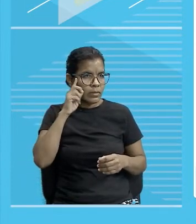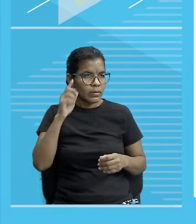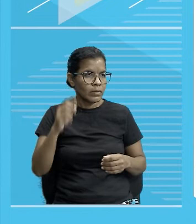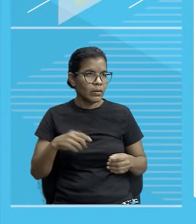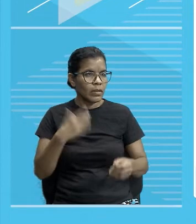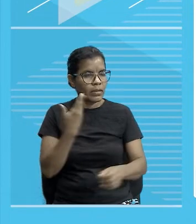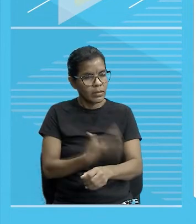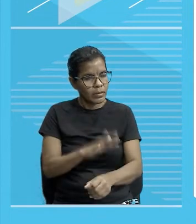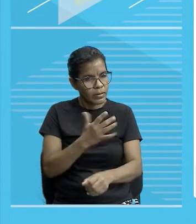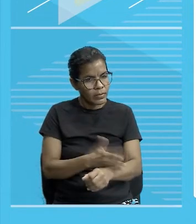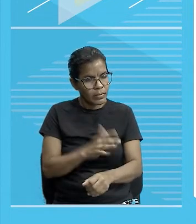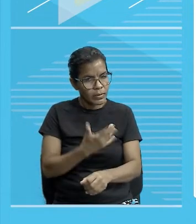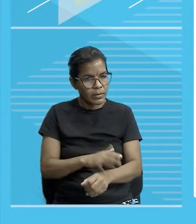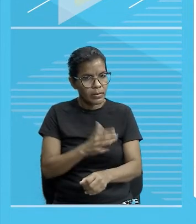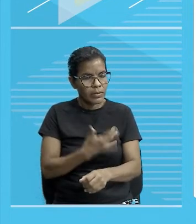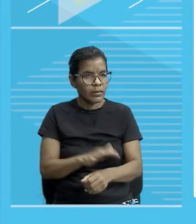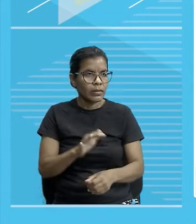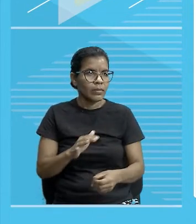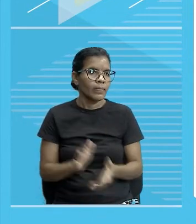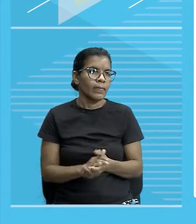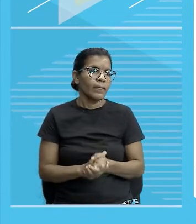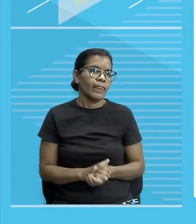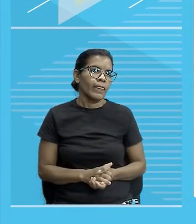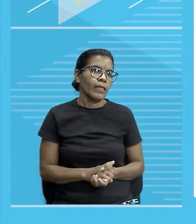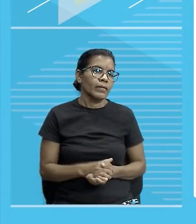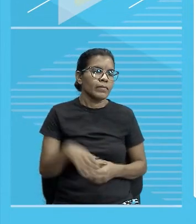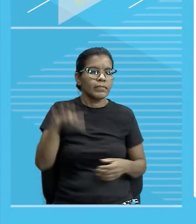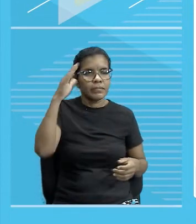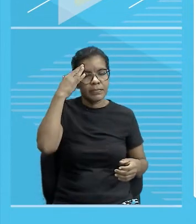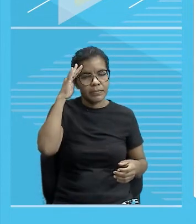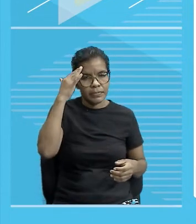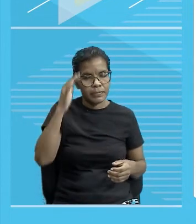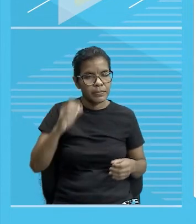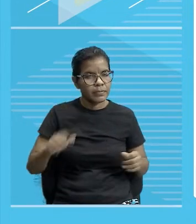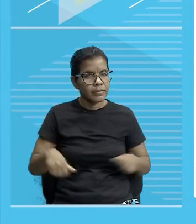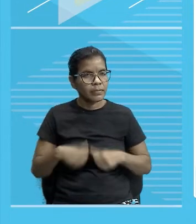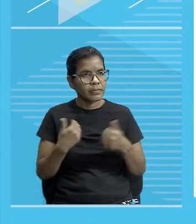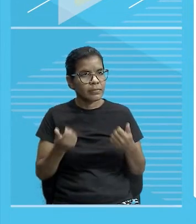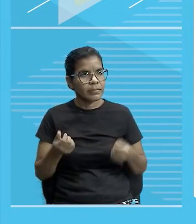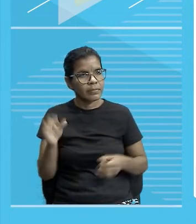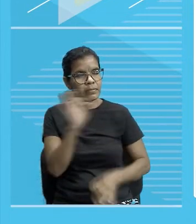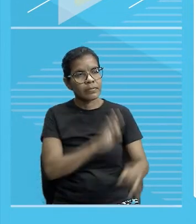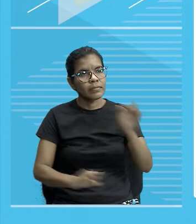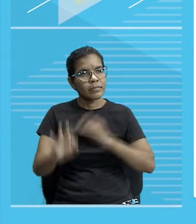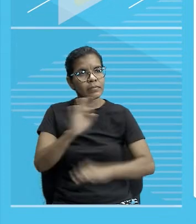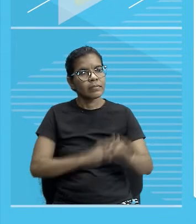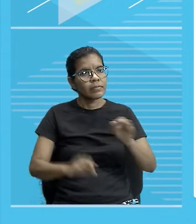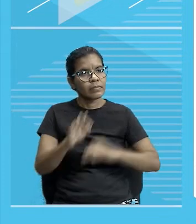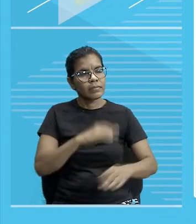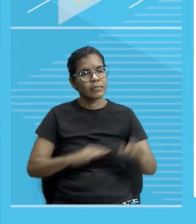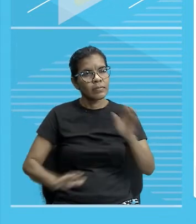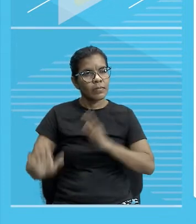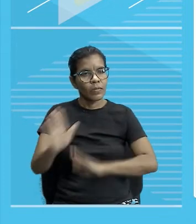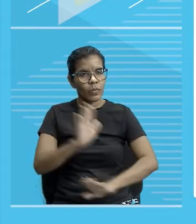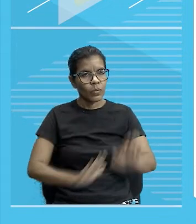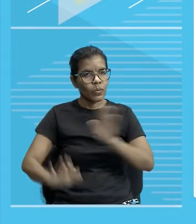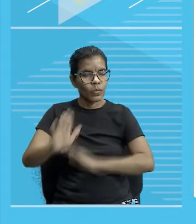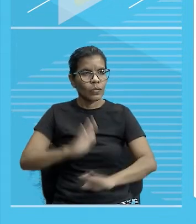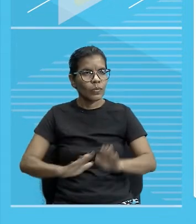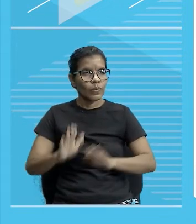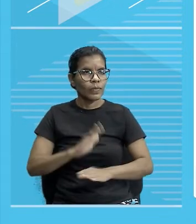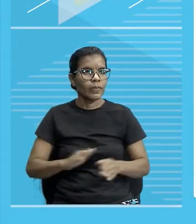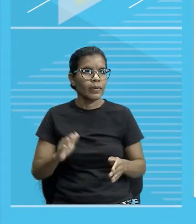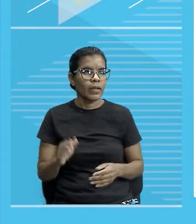entenderem deixei deixei destacado para vocês entenderem melhor então os planos operacionais cuida da rotina